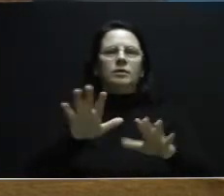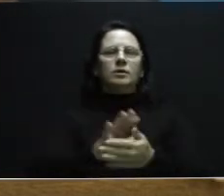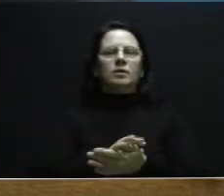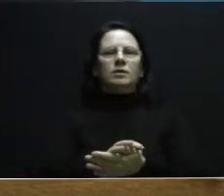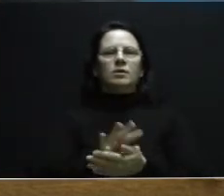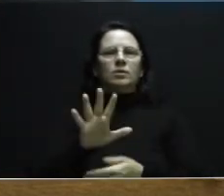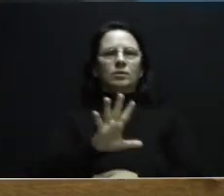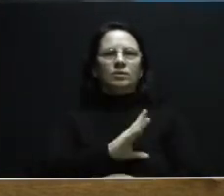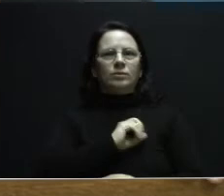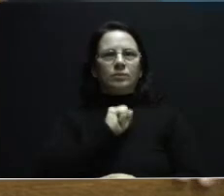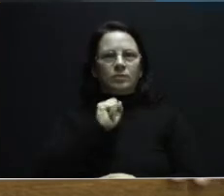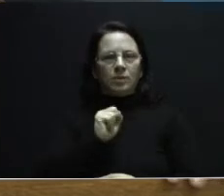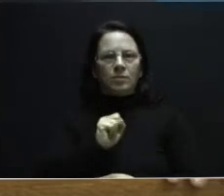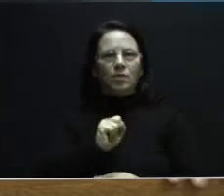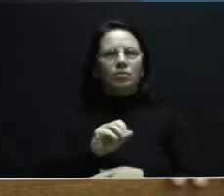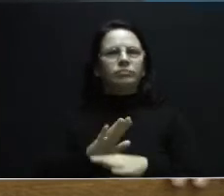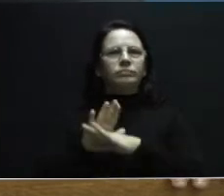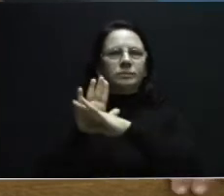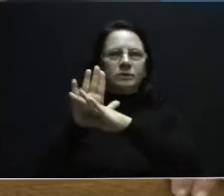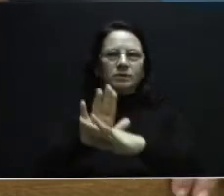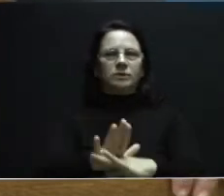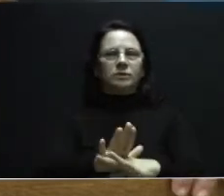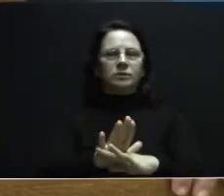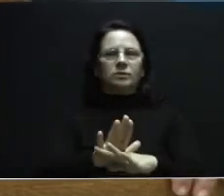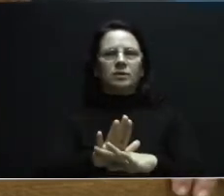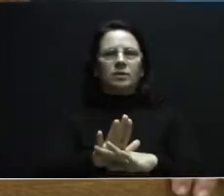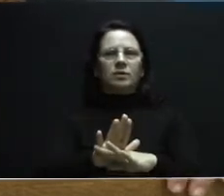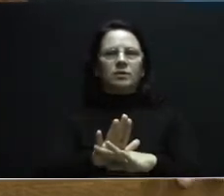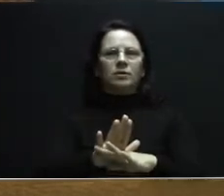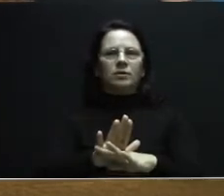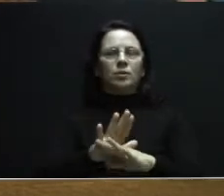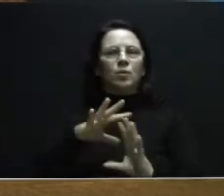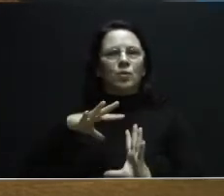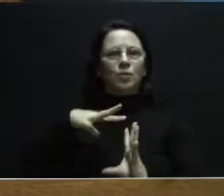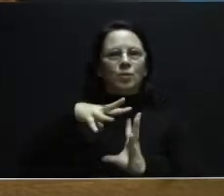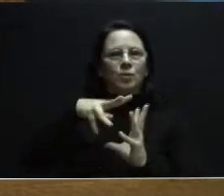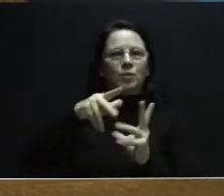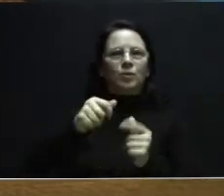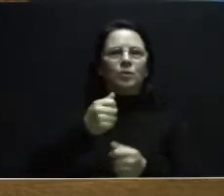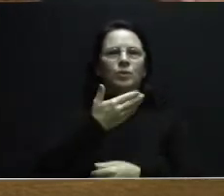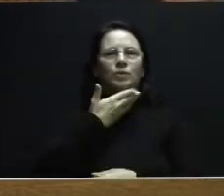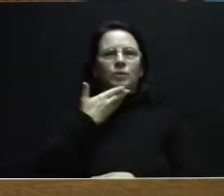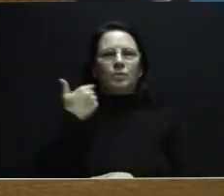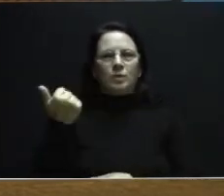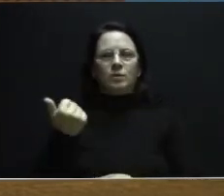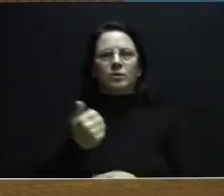que a gente tem de estar contribuindo para um mundo melhor. Viver a família é